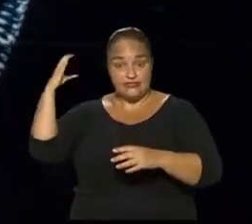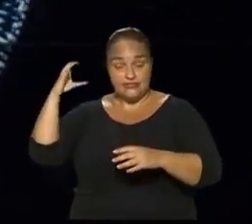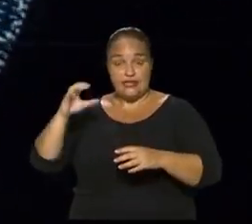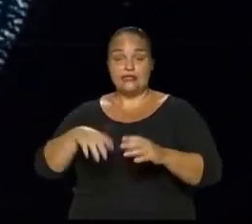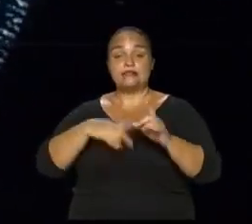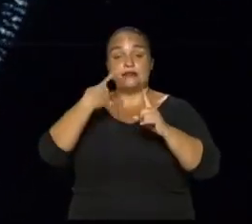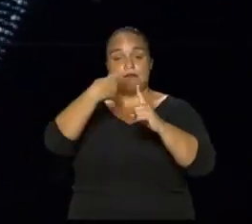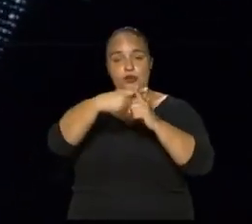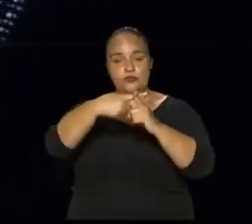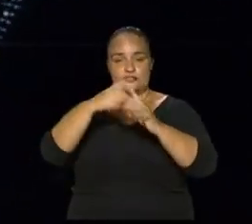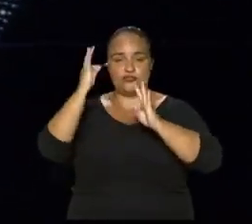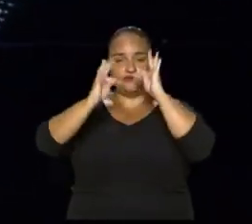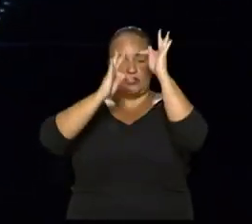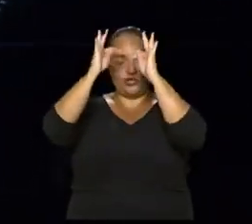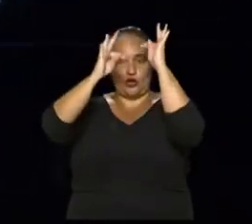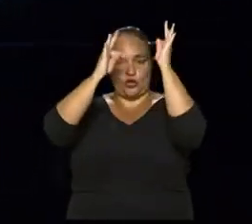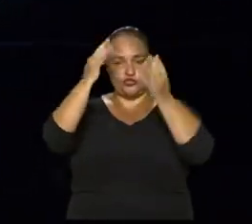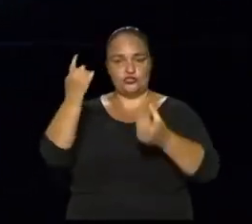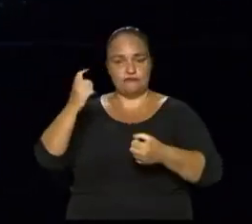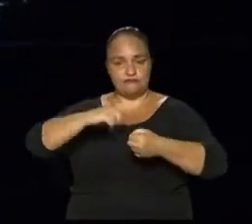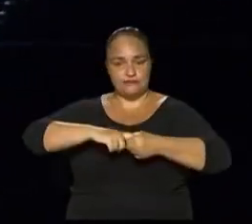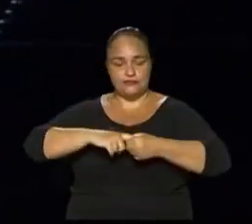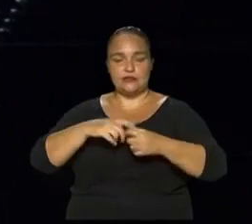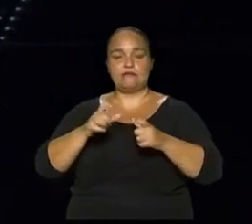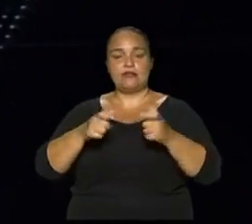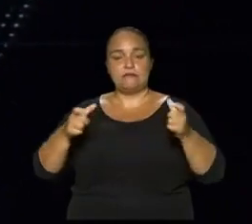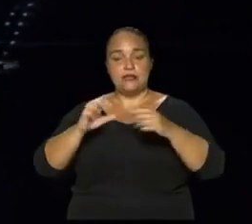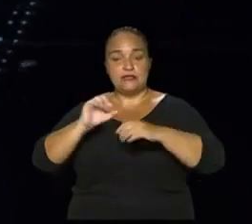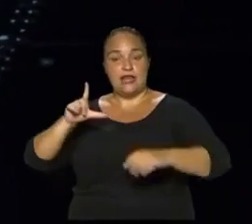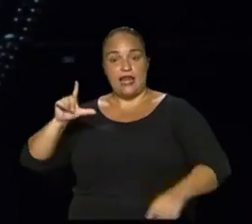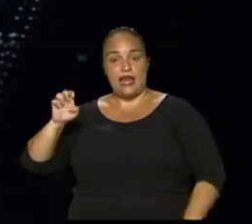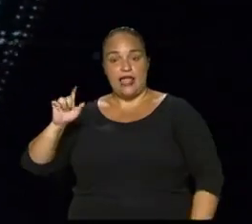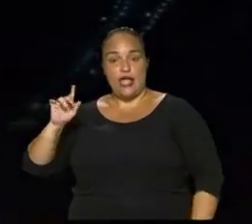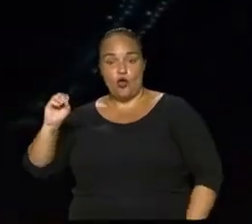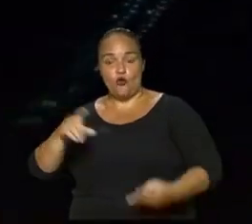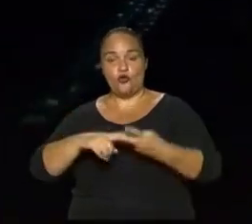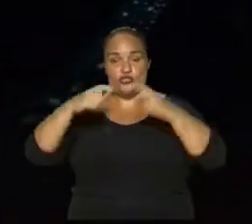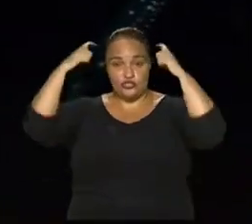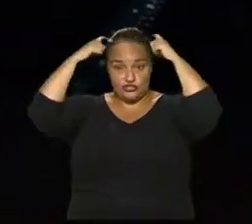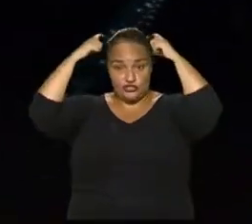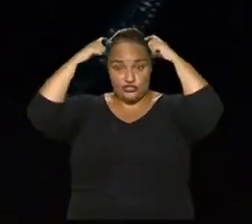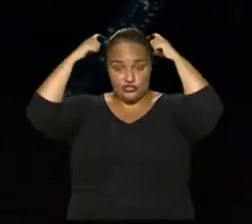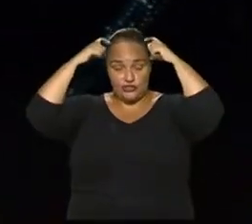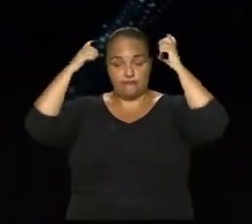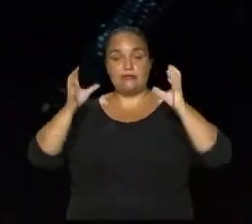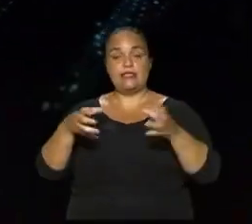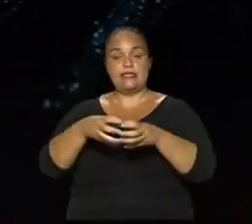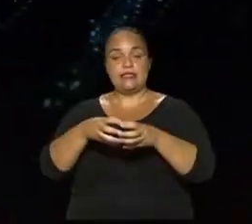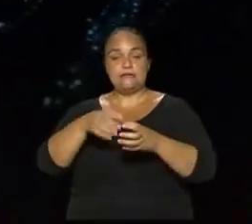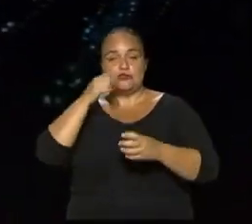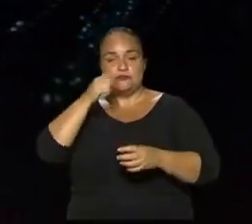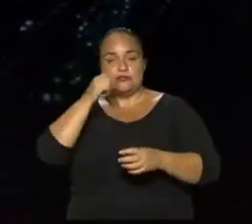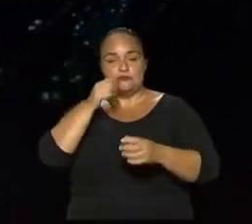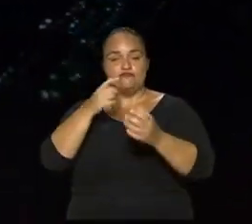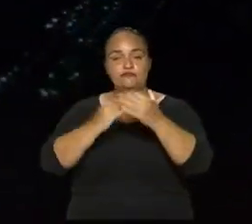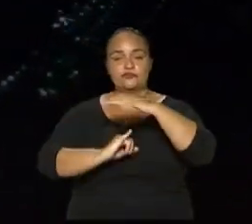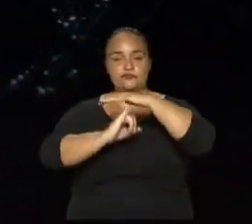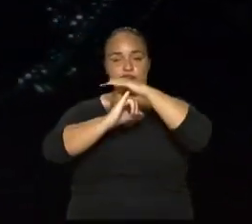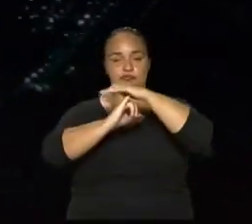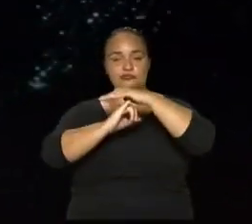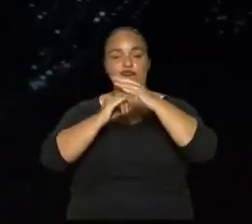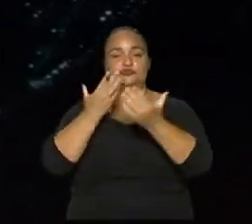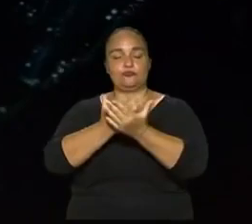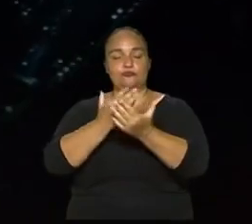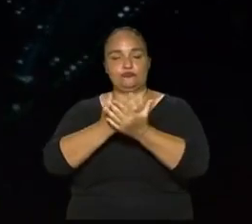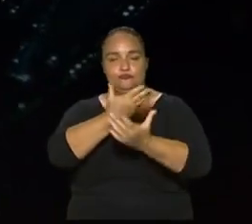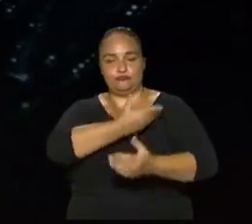Positivo Tecnologia com grandes empresas como Lego e Disney. Equipes de meninas estudantes de instituições públicas de todo